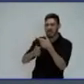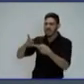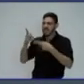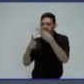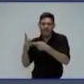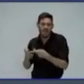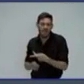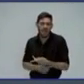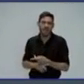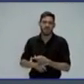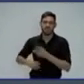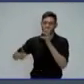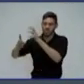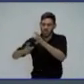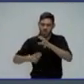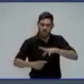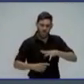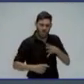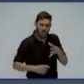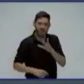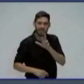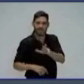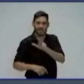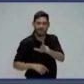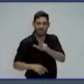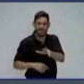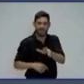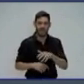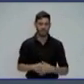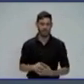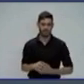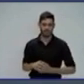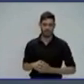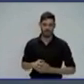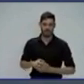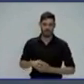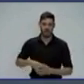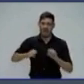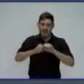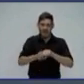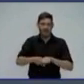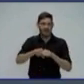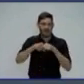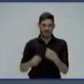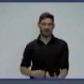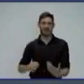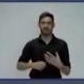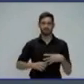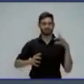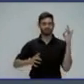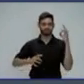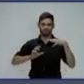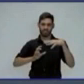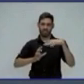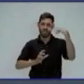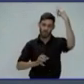Ofensa não é coragem. A incivilidade é uma derrota do espírito.